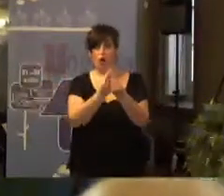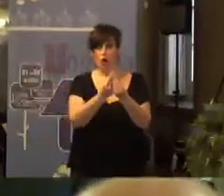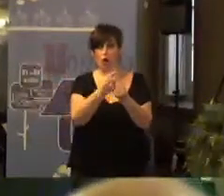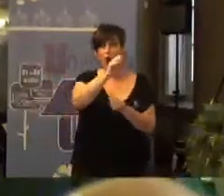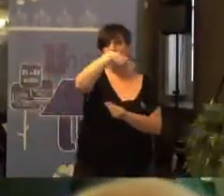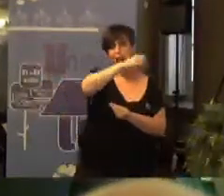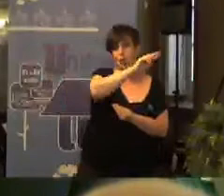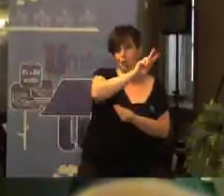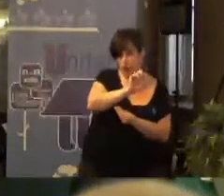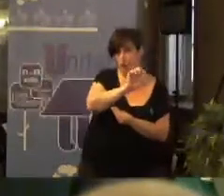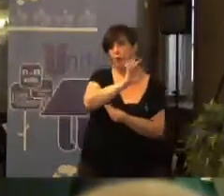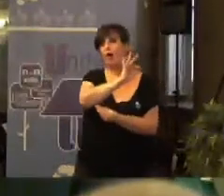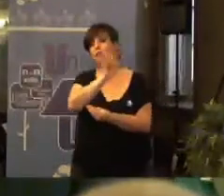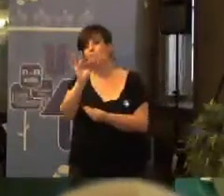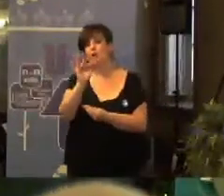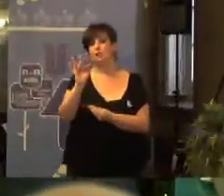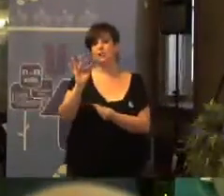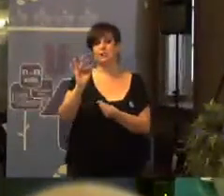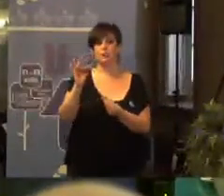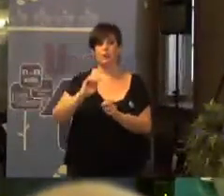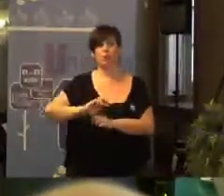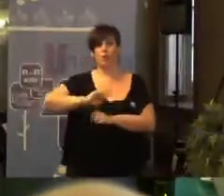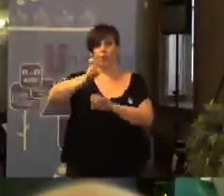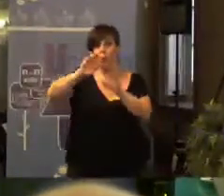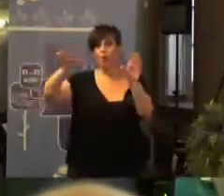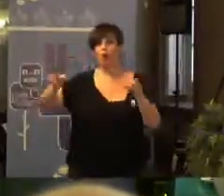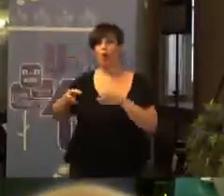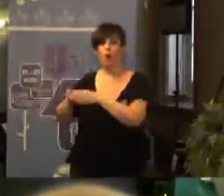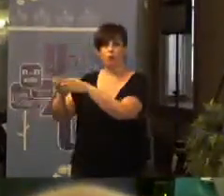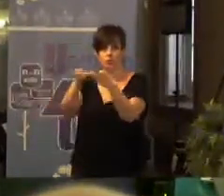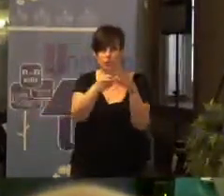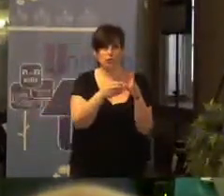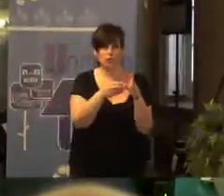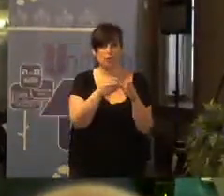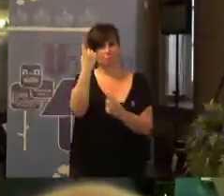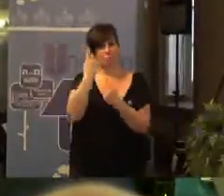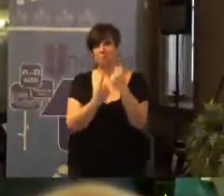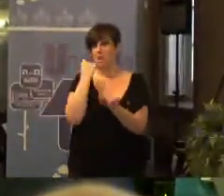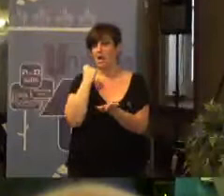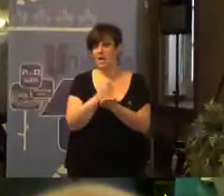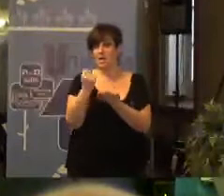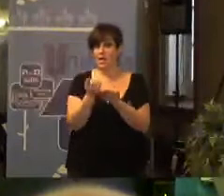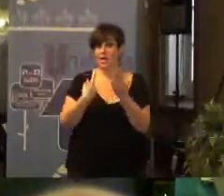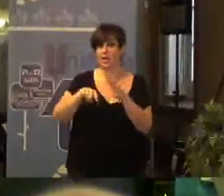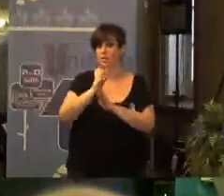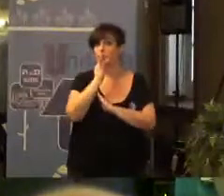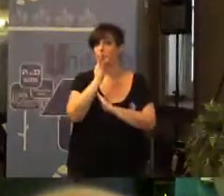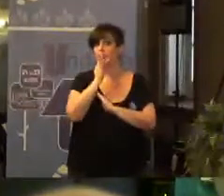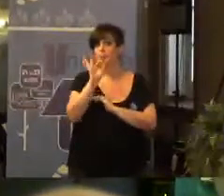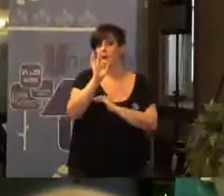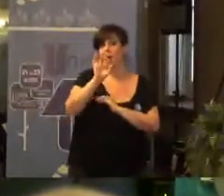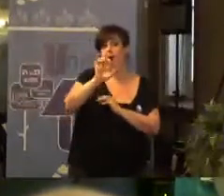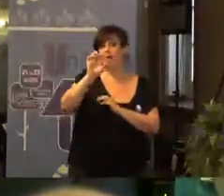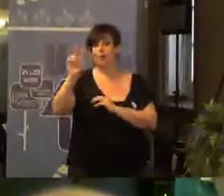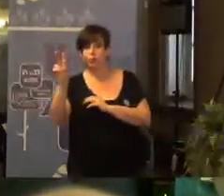e a FPG naquele momento, porque ainda non estaba registrada formalmente, e, por exemplo, Esquerda Unida, pois